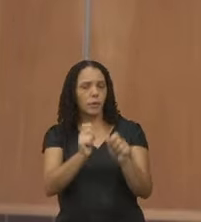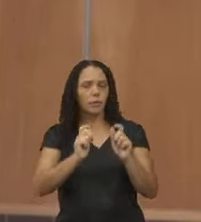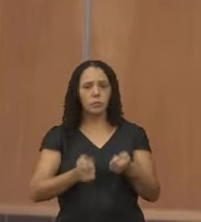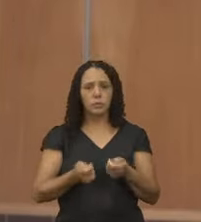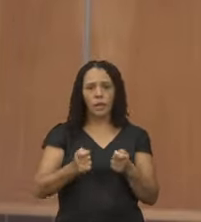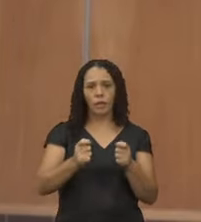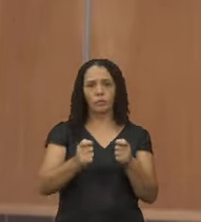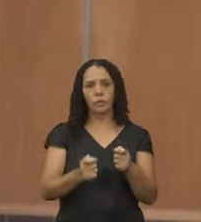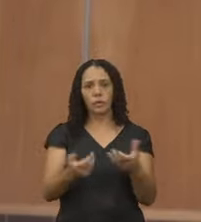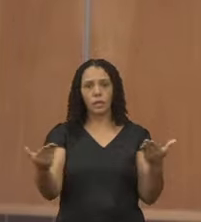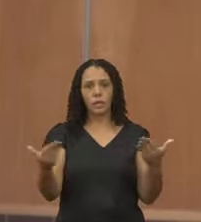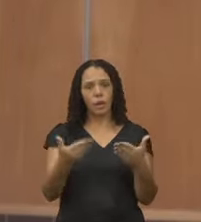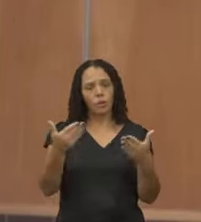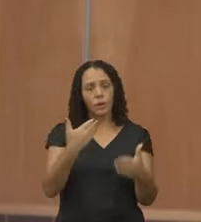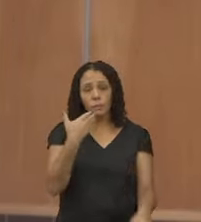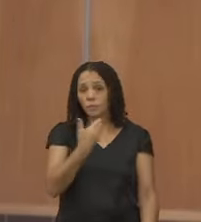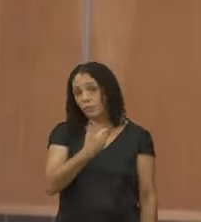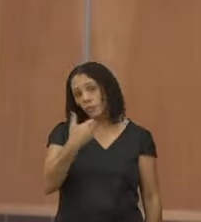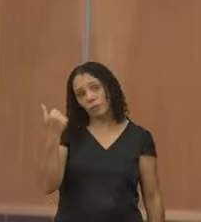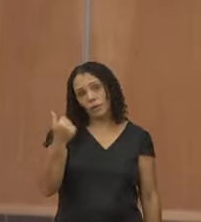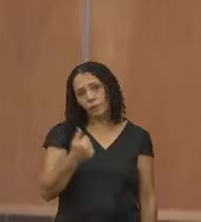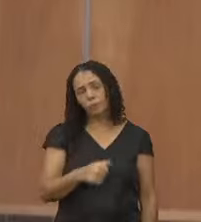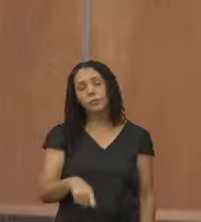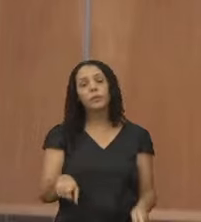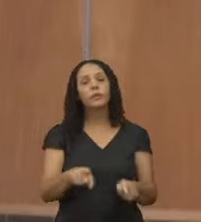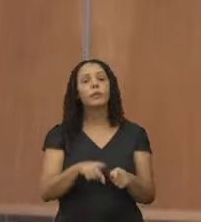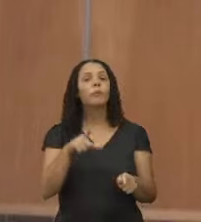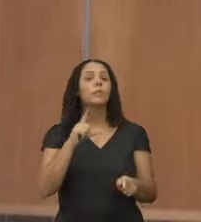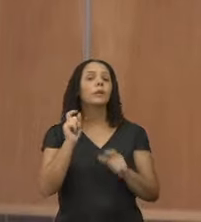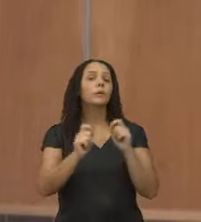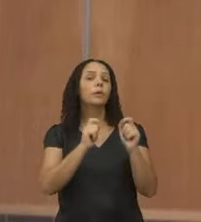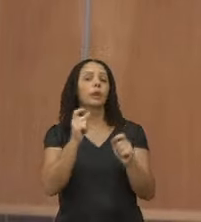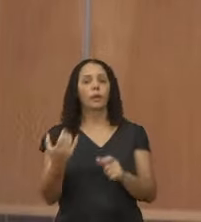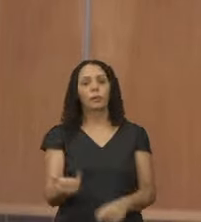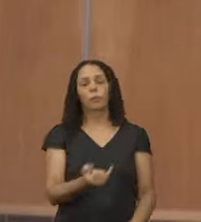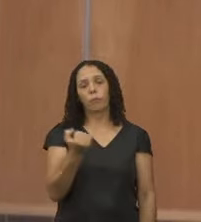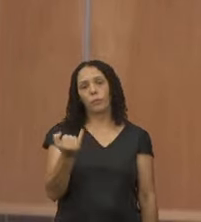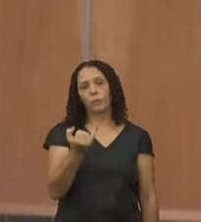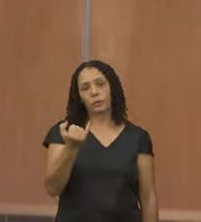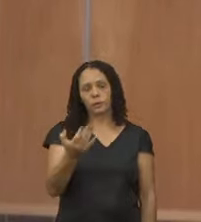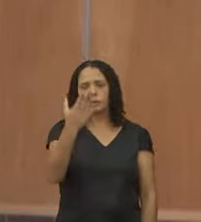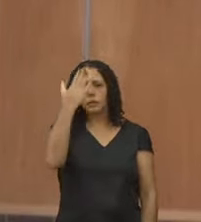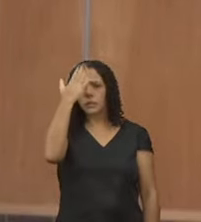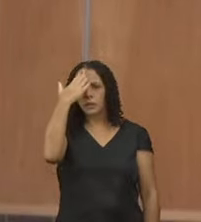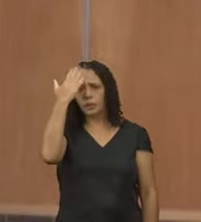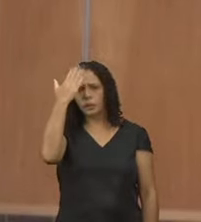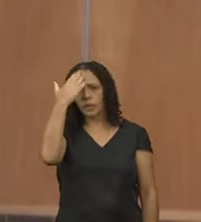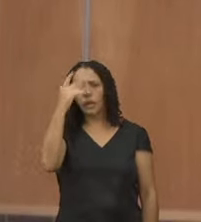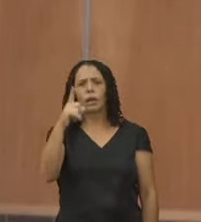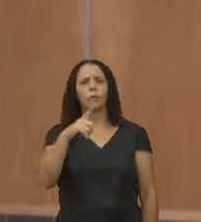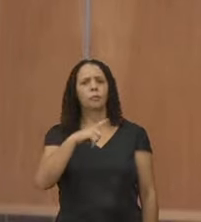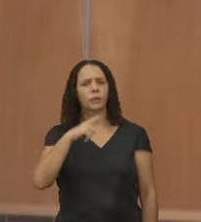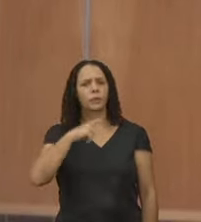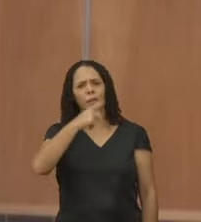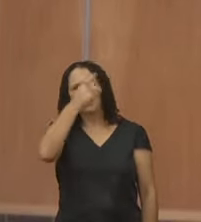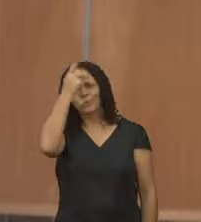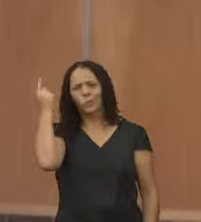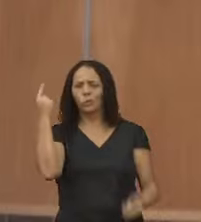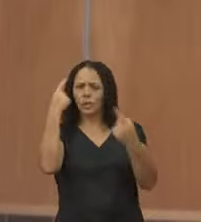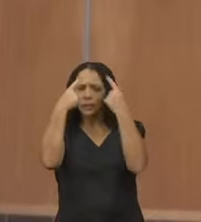E uma coisa importante que está aqui também nesse projeto, né, a gente sabe que tem muitas pessoas que fazem o maltrato